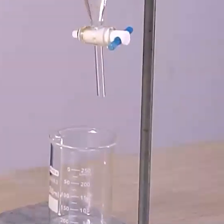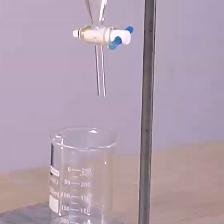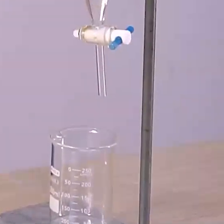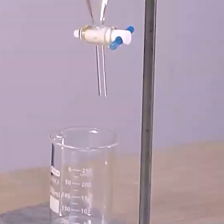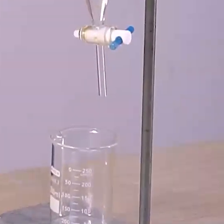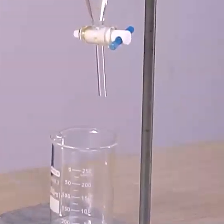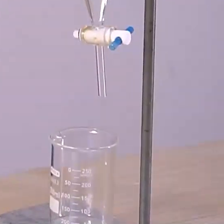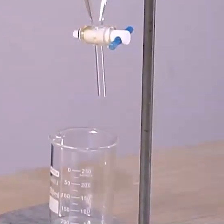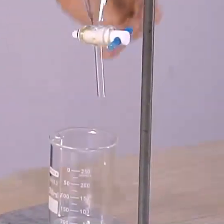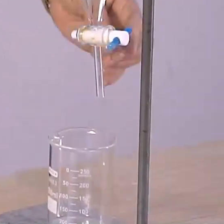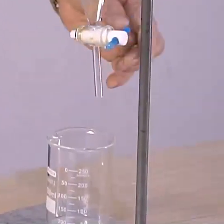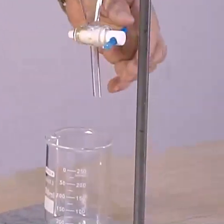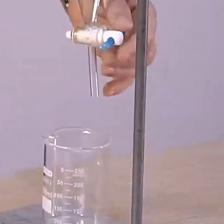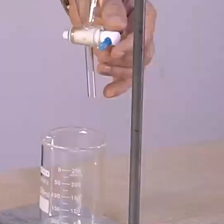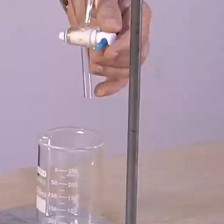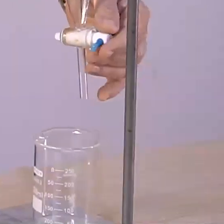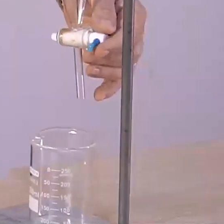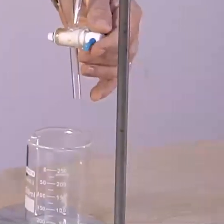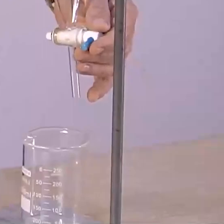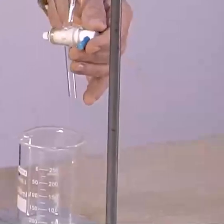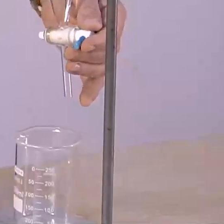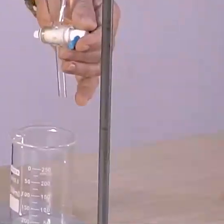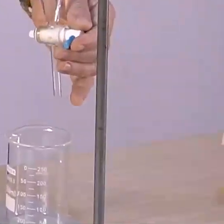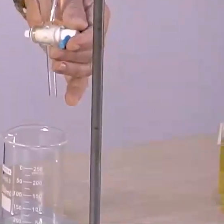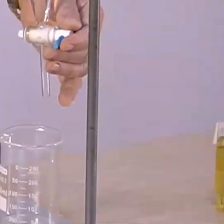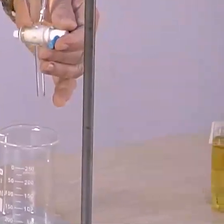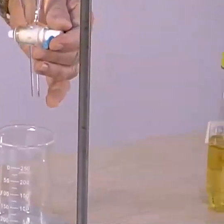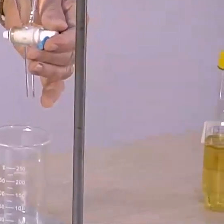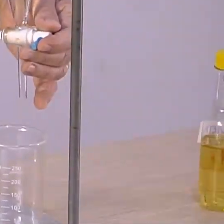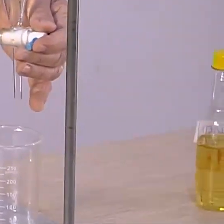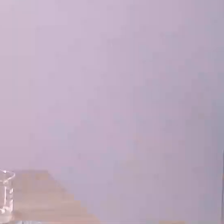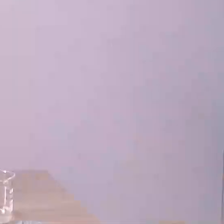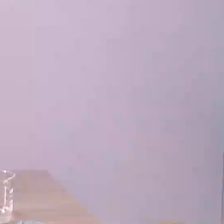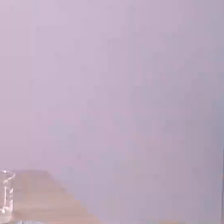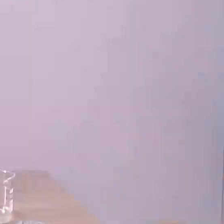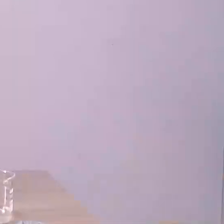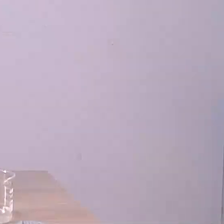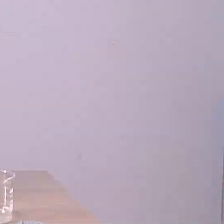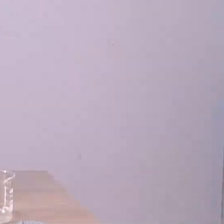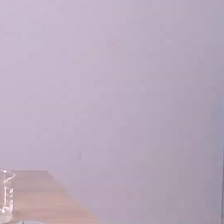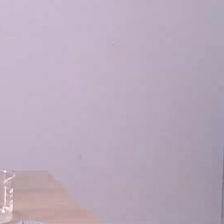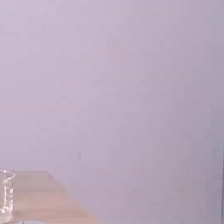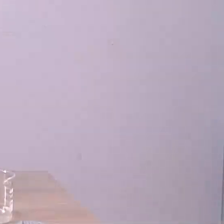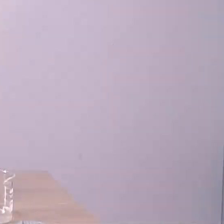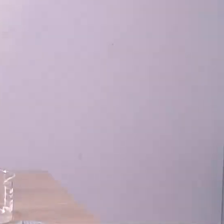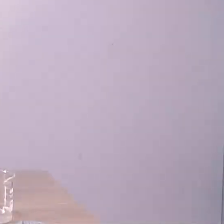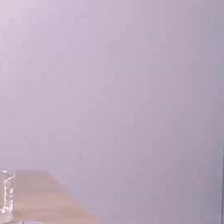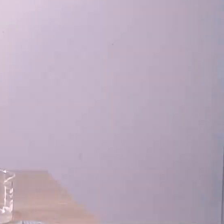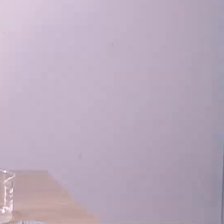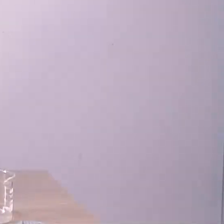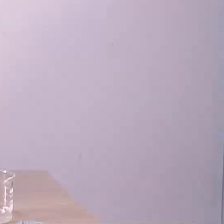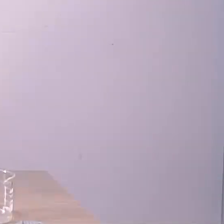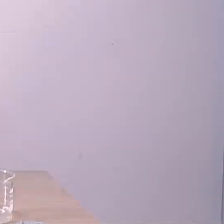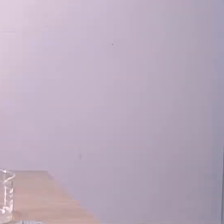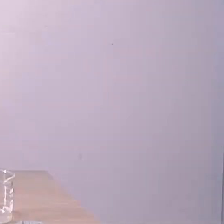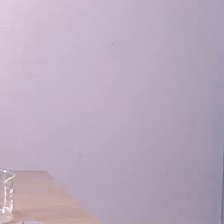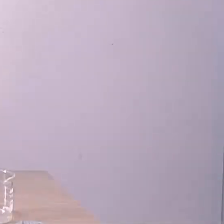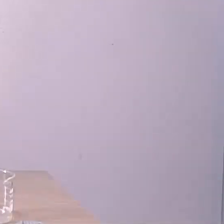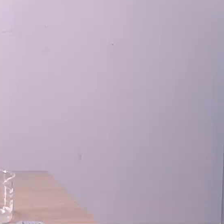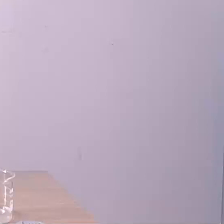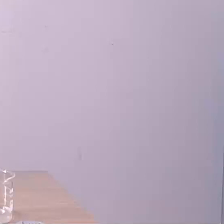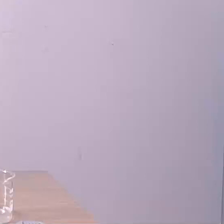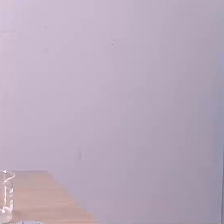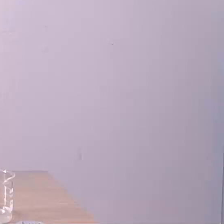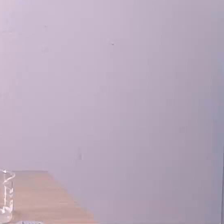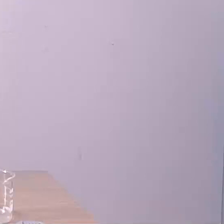Lembrar que para isso a torneira tem que estar fechada, tá joia? E sobre essa água eu